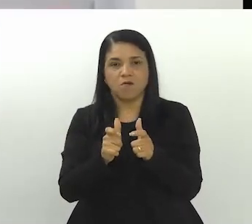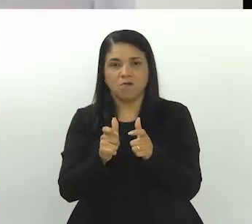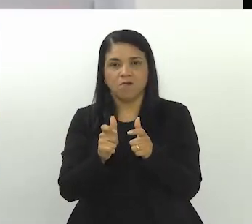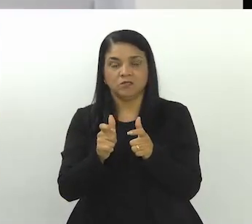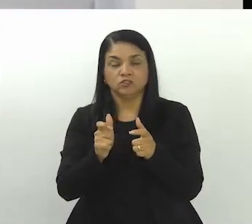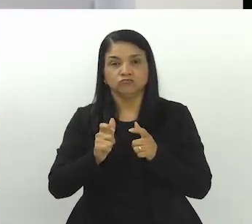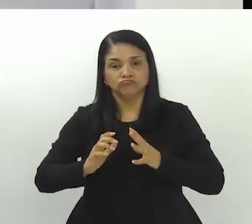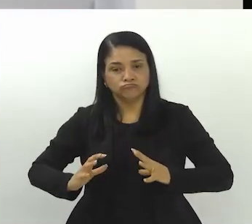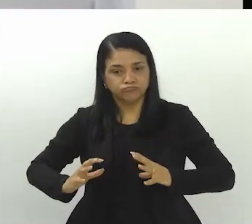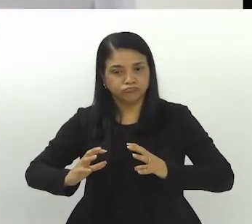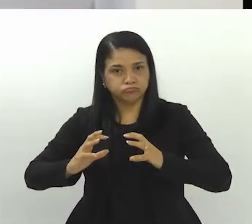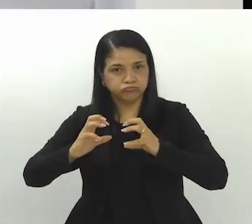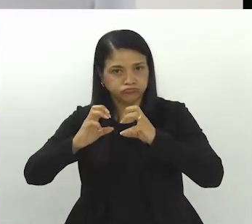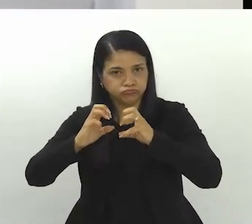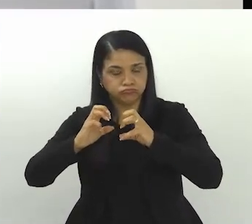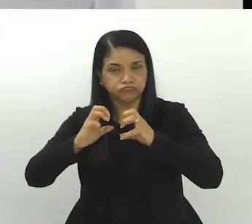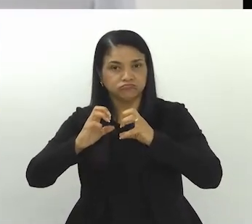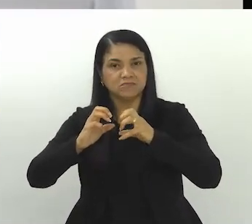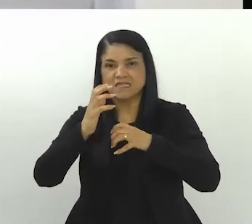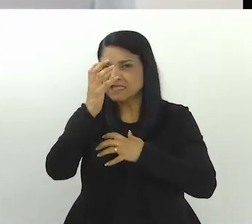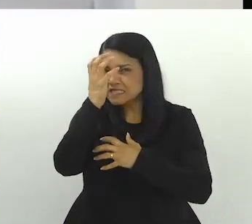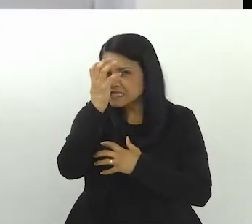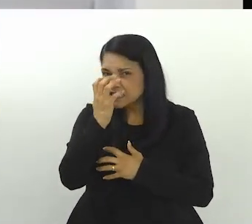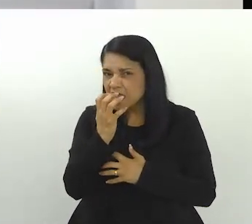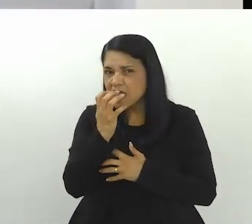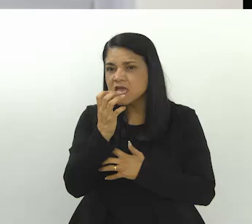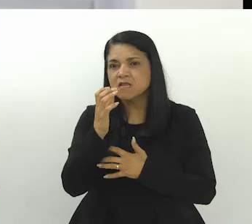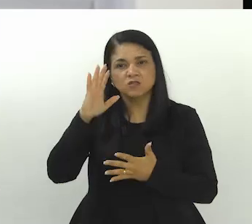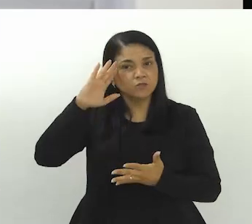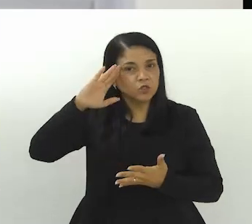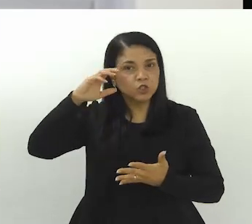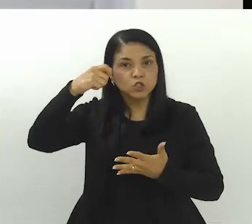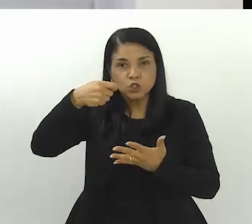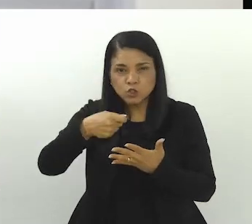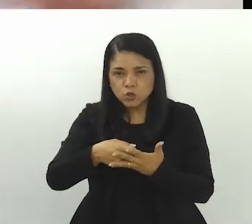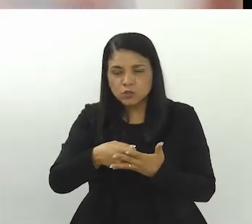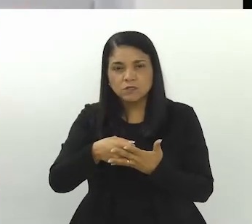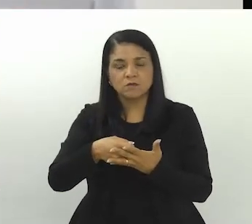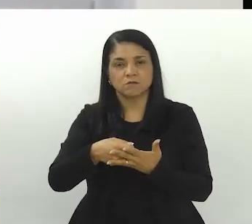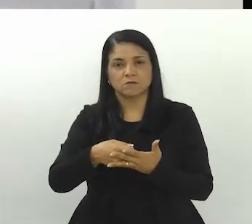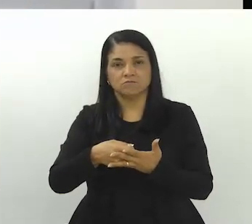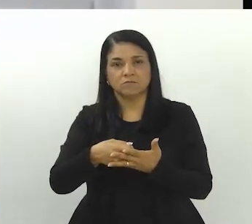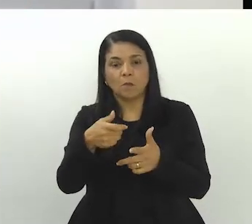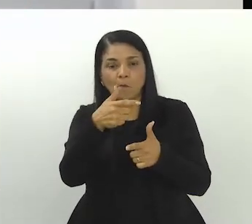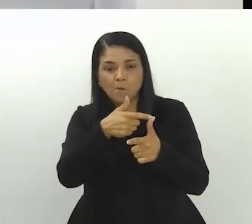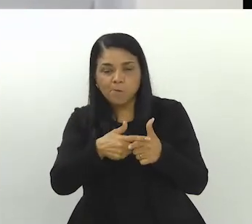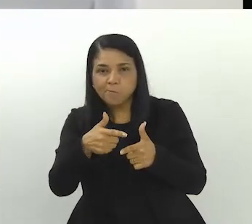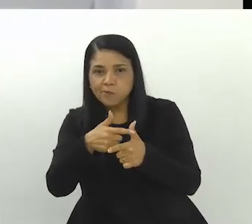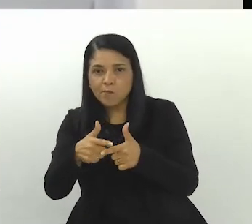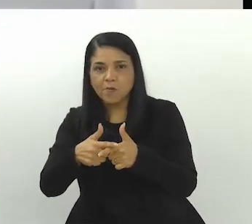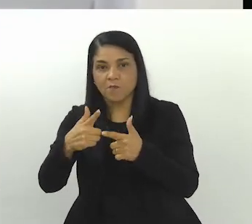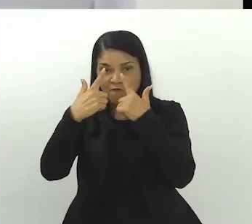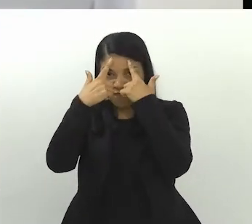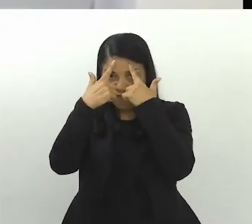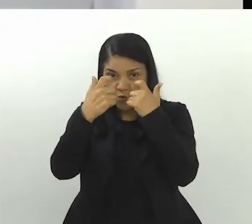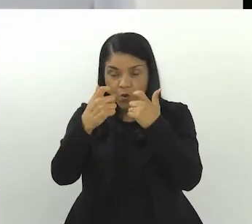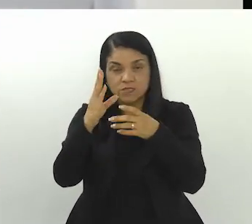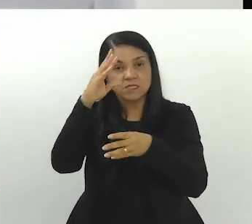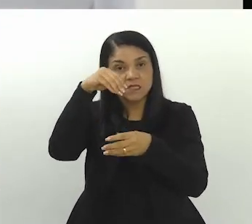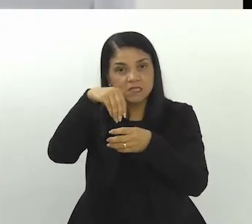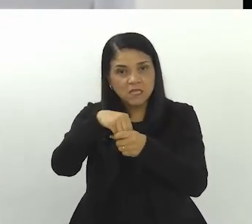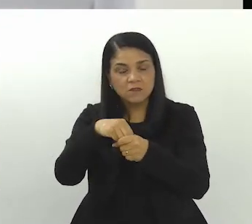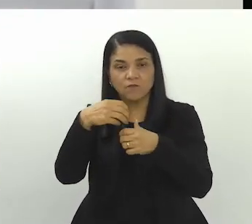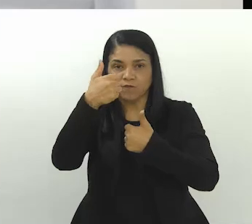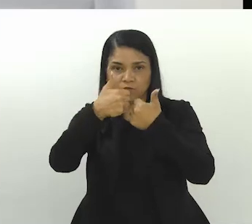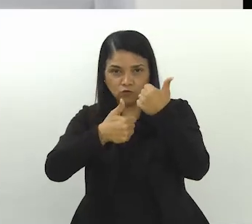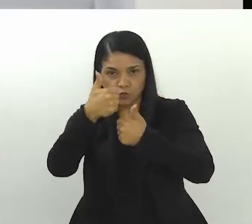que houve, né, uma discussão mais aprofundada e mais séria sobre soluções para esse problema, que é o problema da